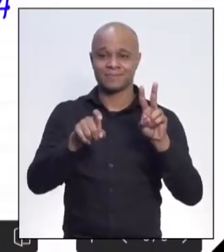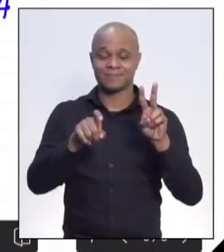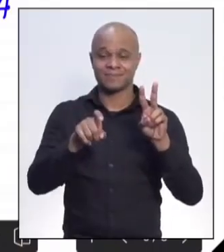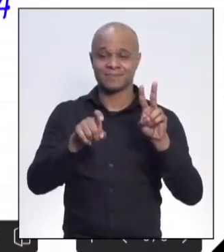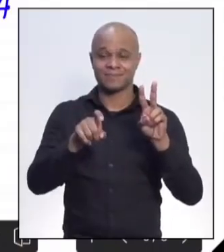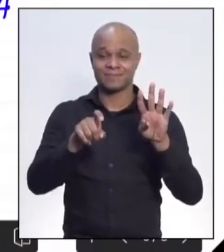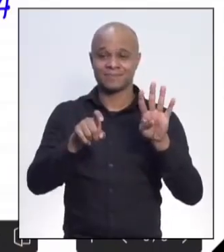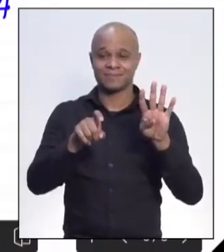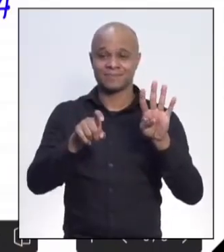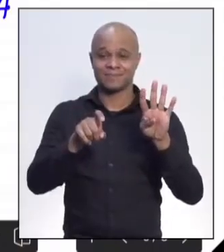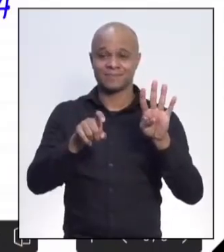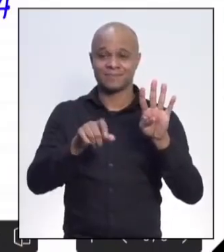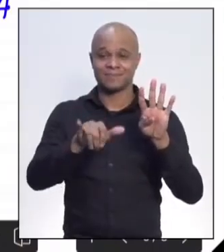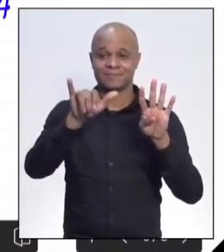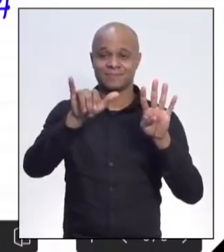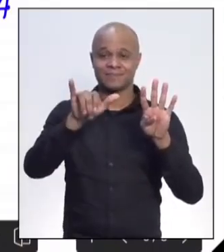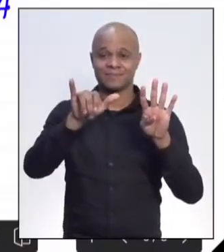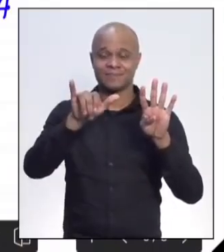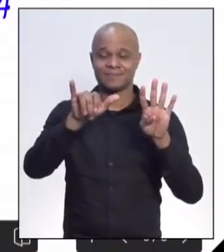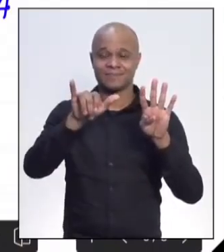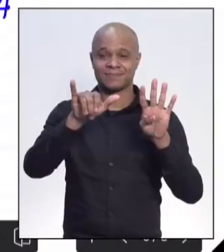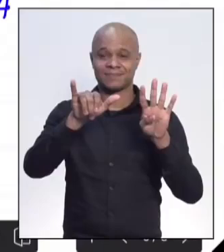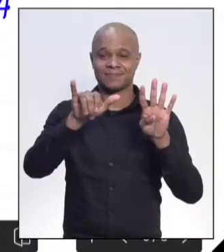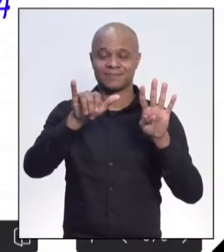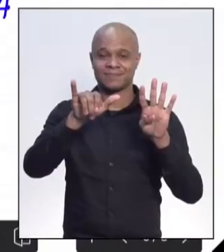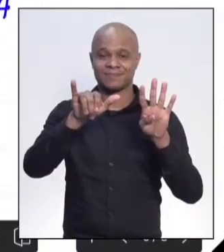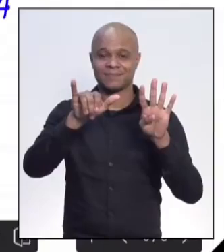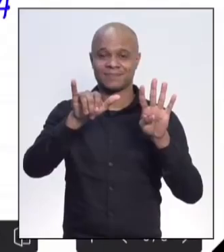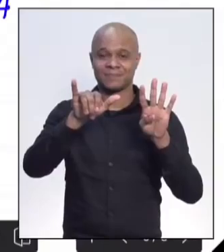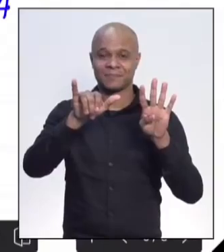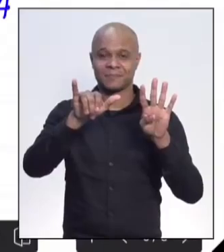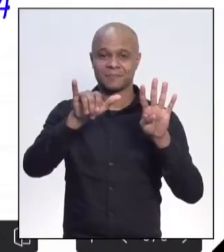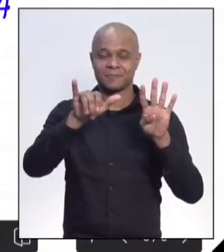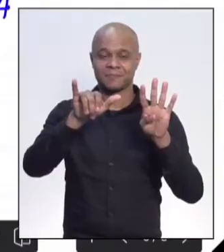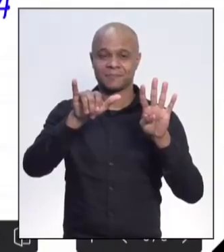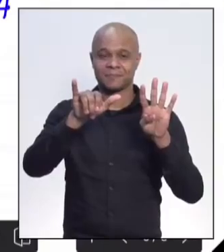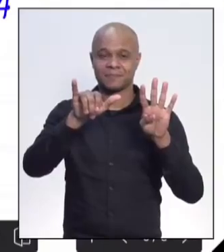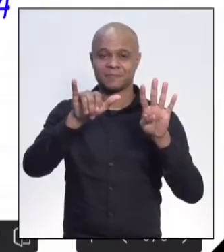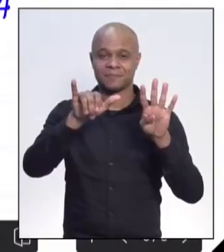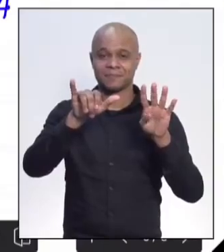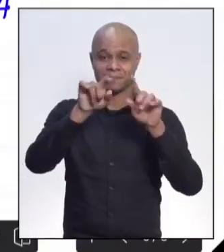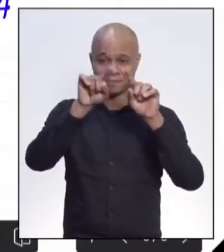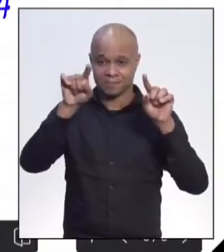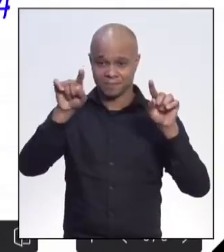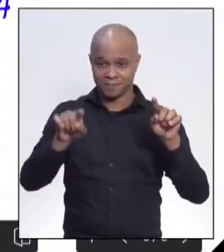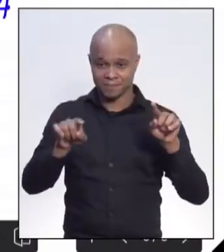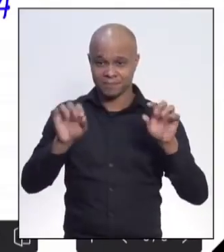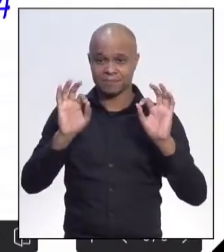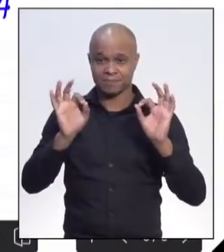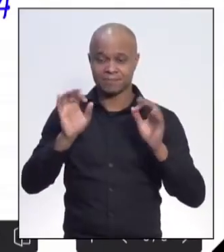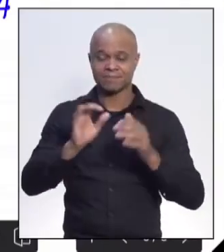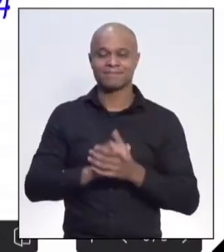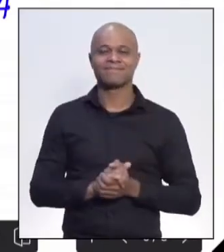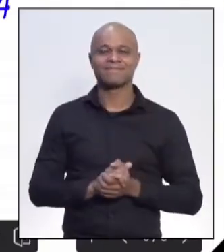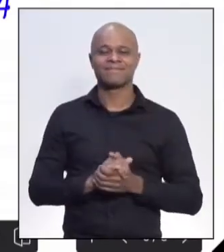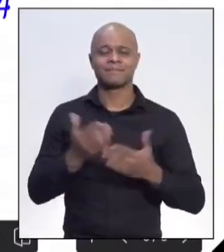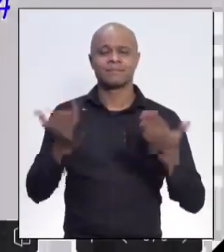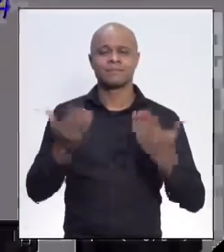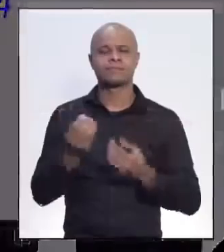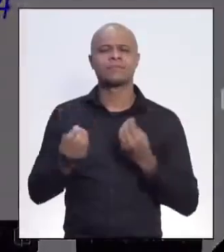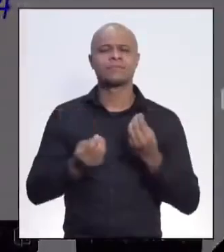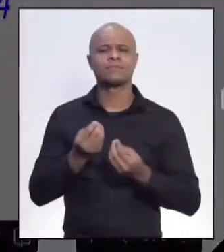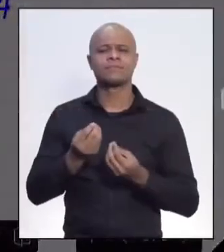4 do y. Então, eu vou fazer a intersecção entre eles. Achei o ponto. Agora, o que eu posso